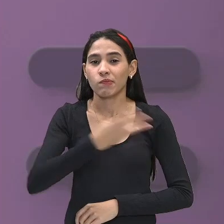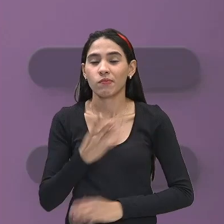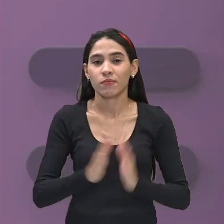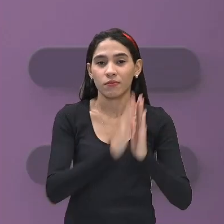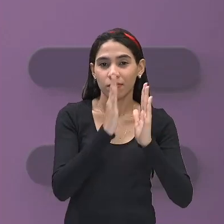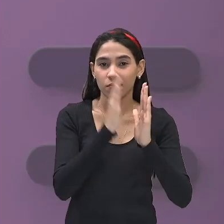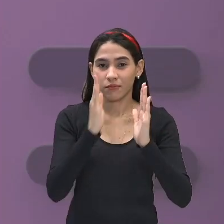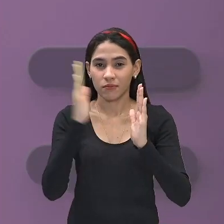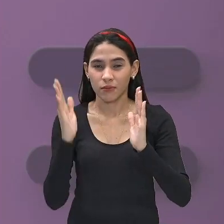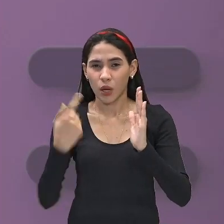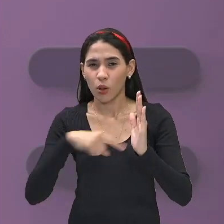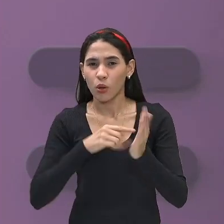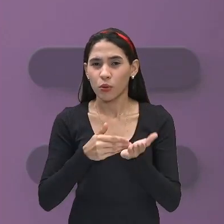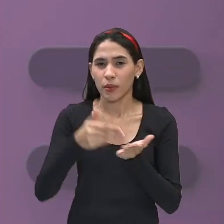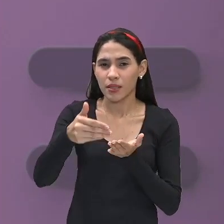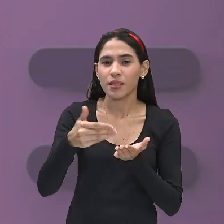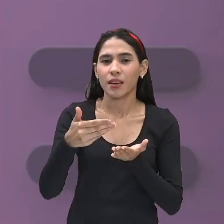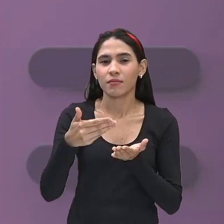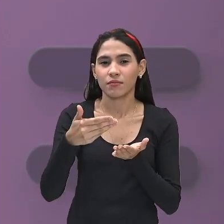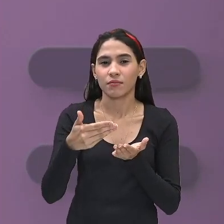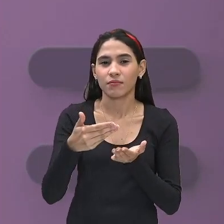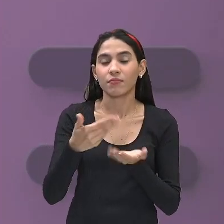gente começar a estudar